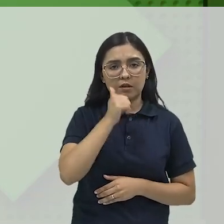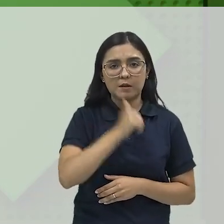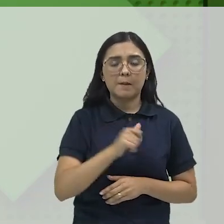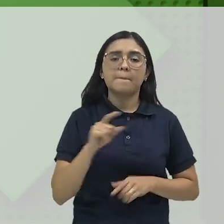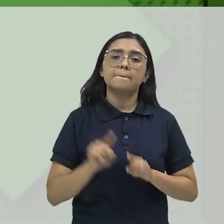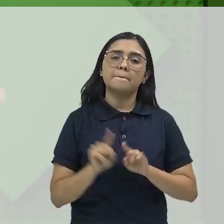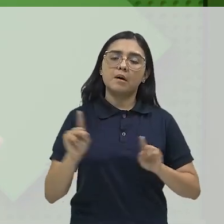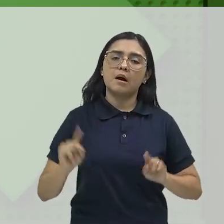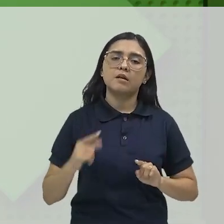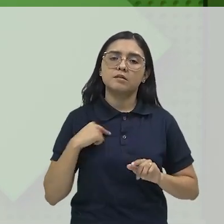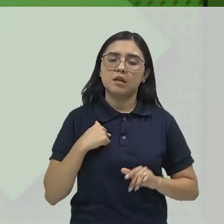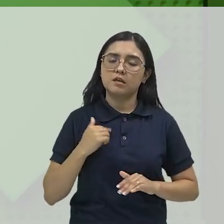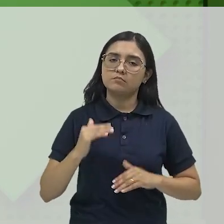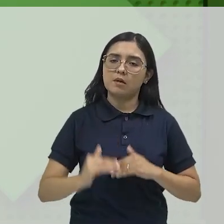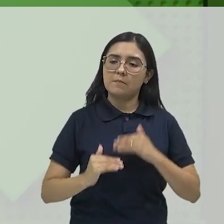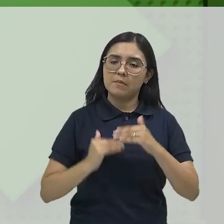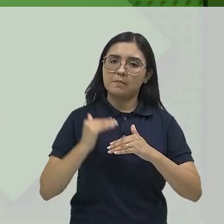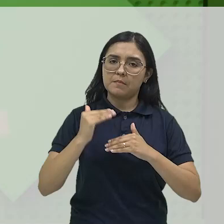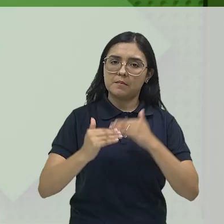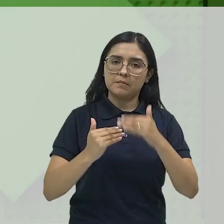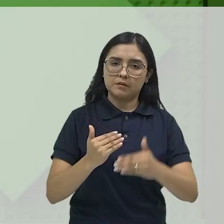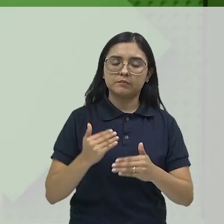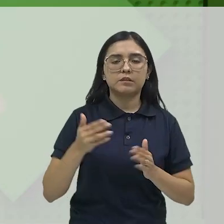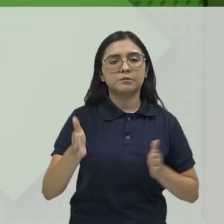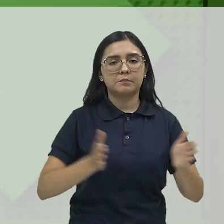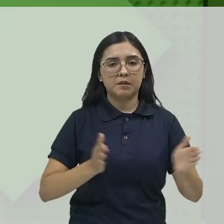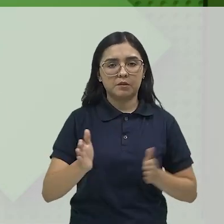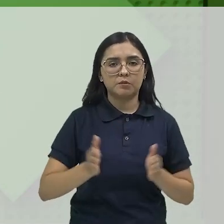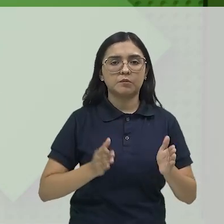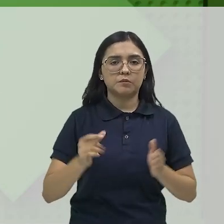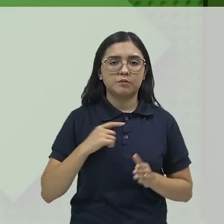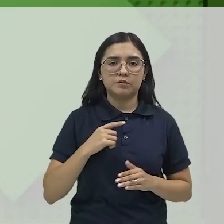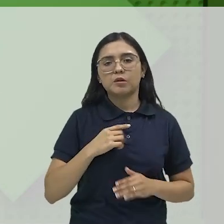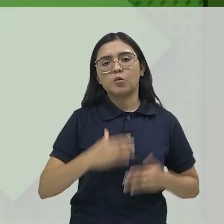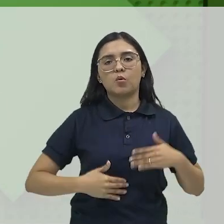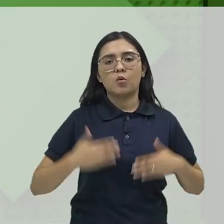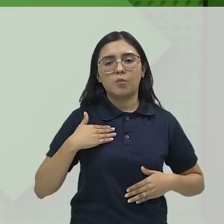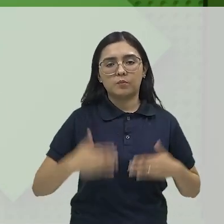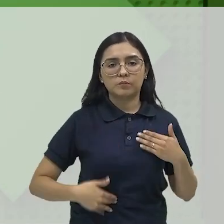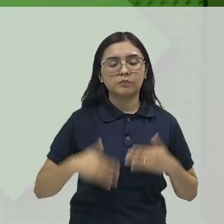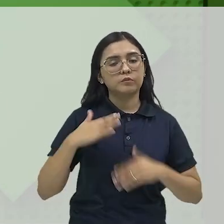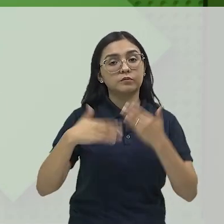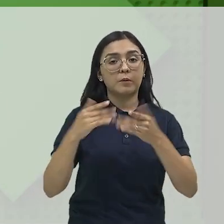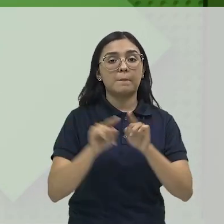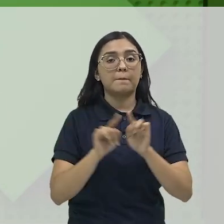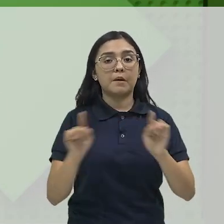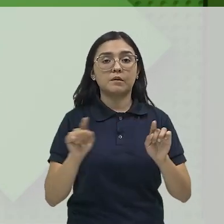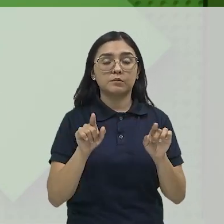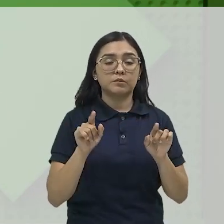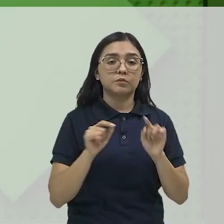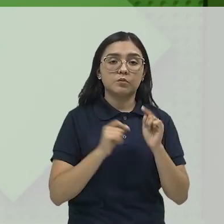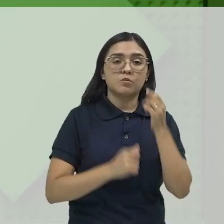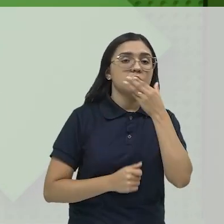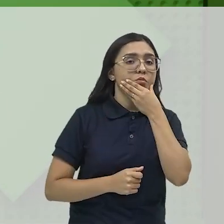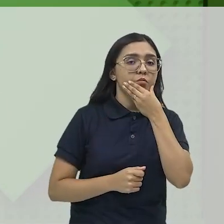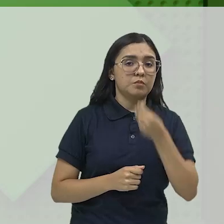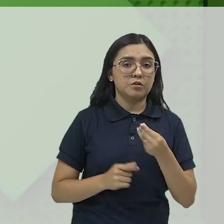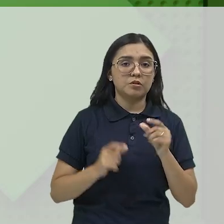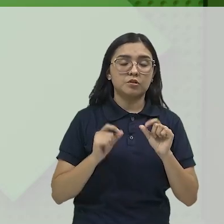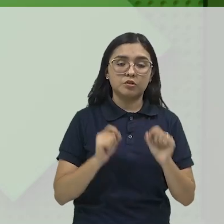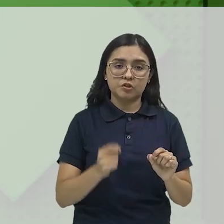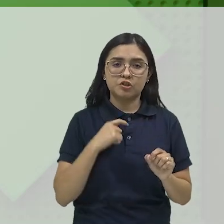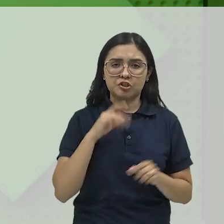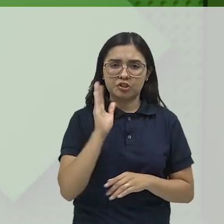eles vão amadurecendo a partir dessa fase da puberdade. Já os meninos, eles não nascem produzindo